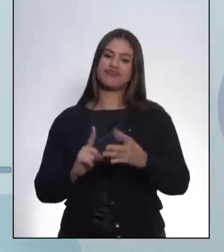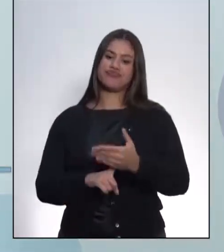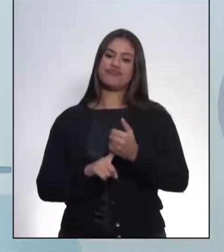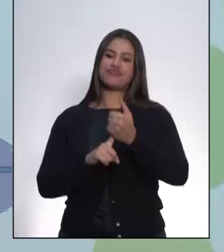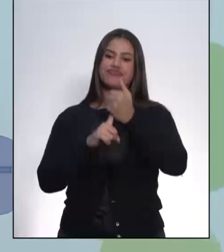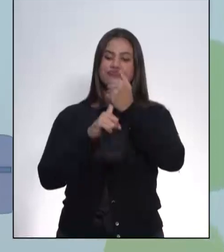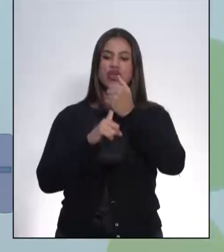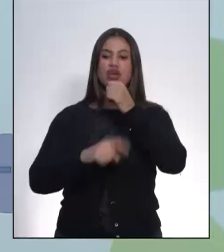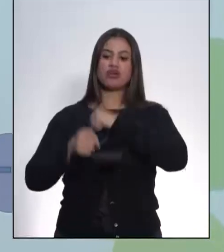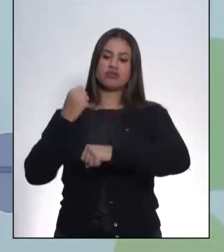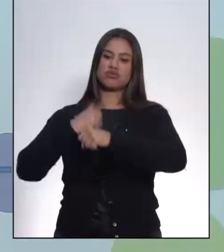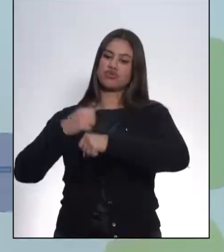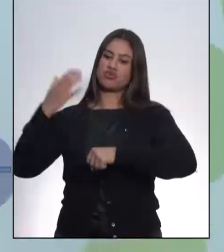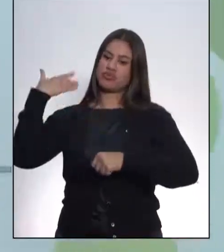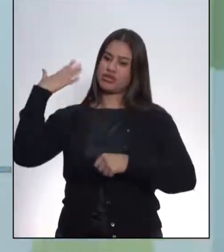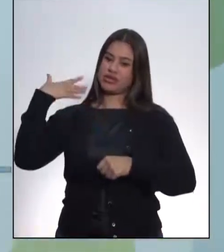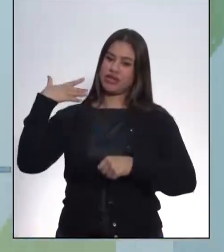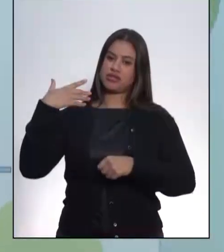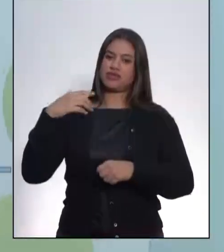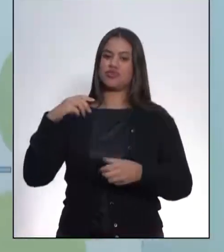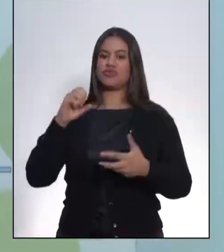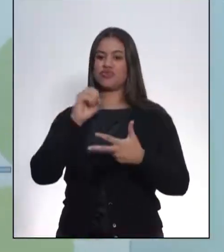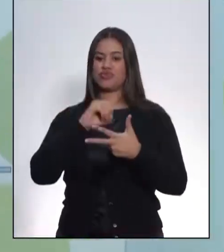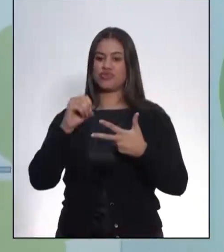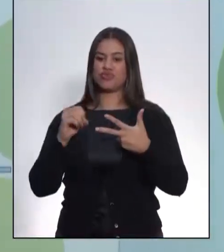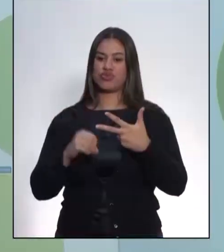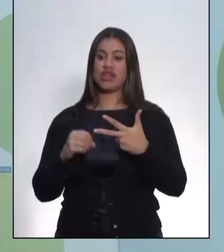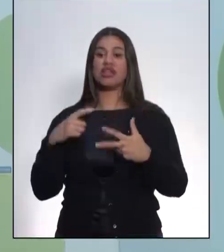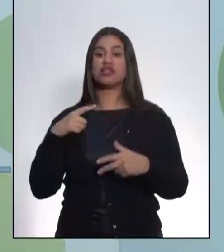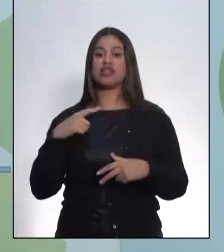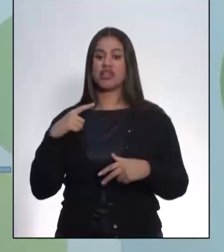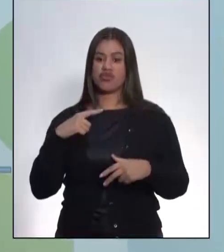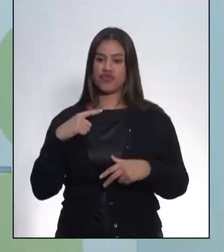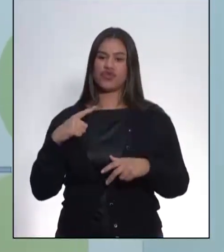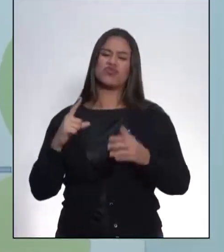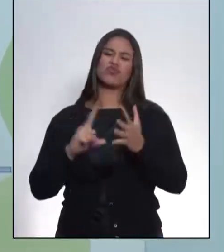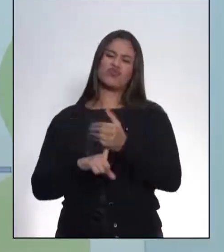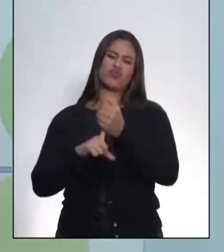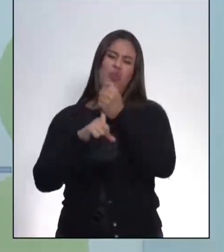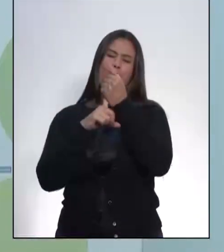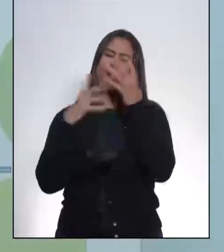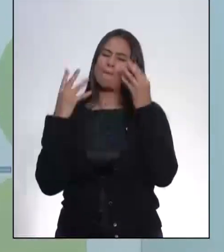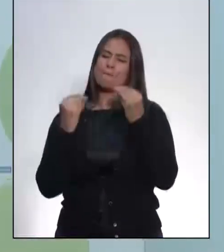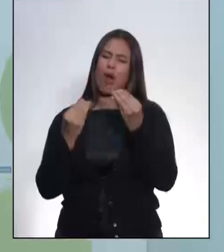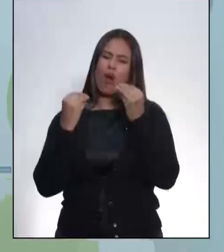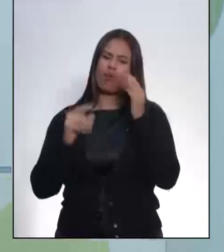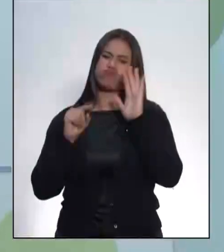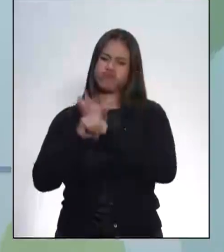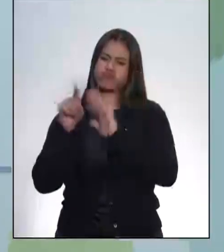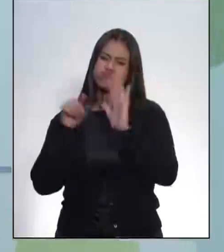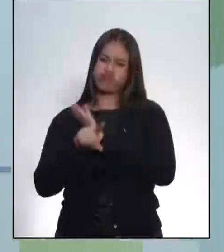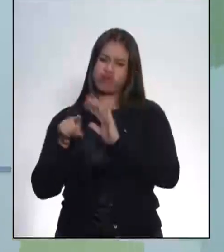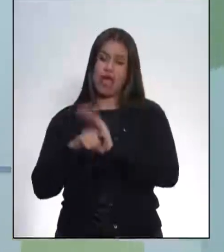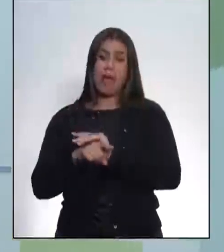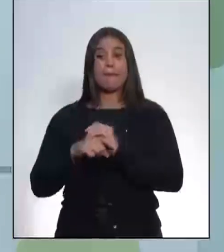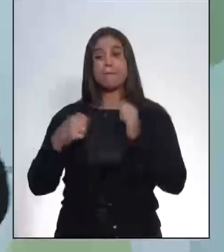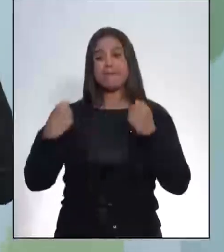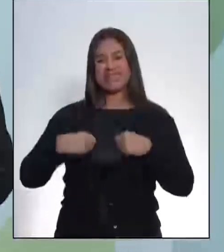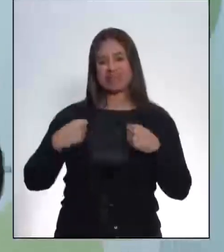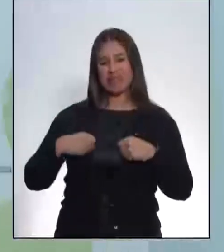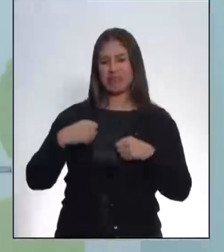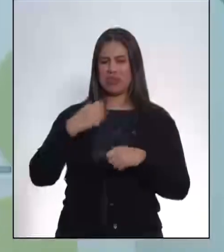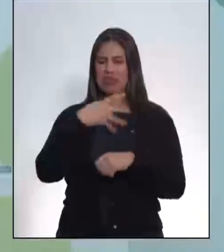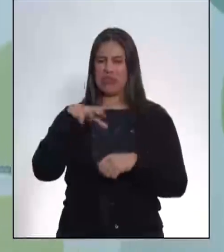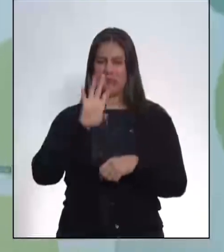tecnologias. Ano passado, o Enem, o que caiu de questão sobre tecnologia informática. Não é que você precisa saber Excel,